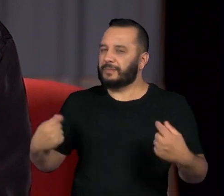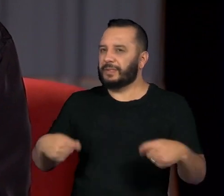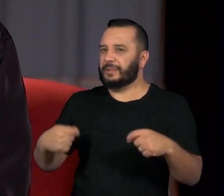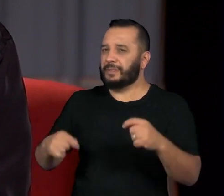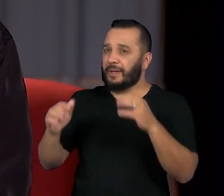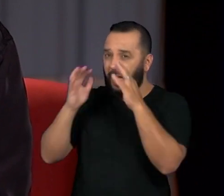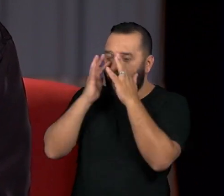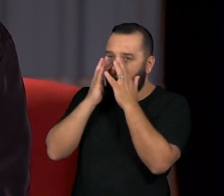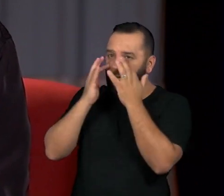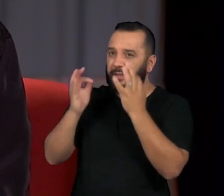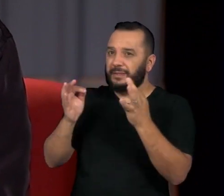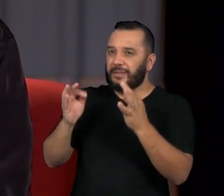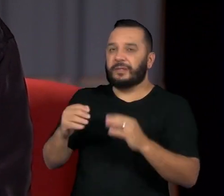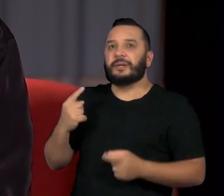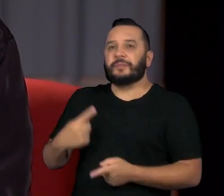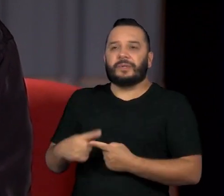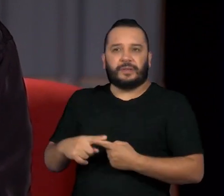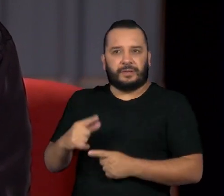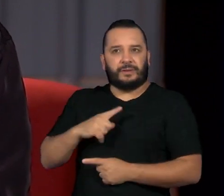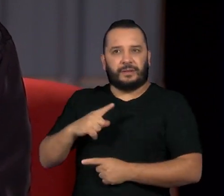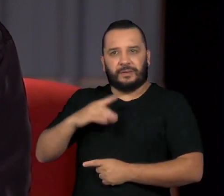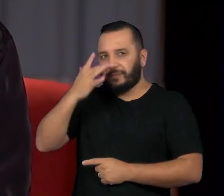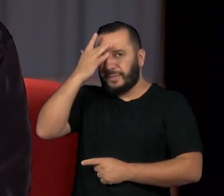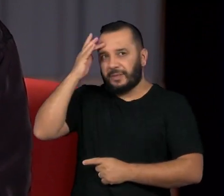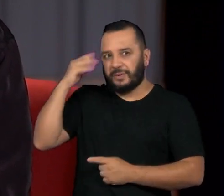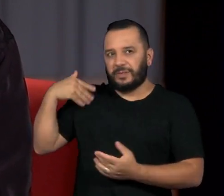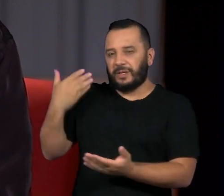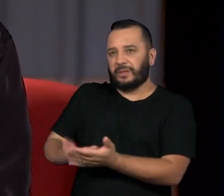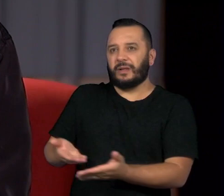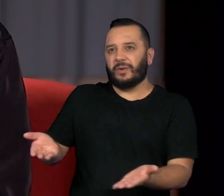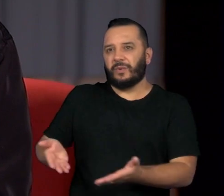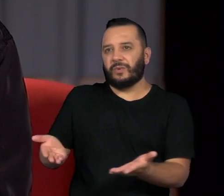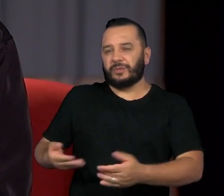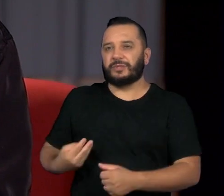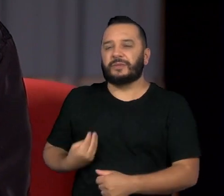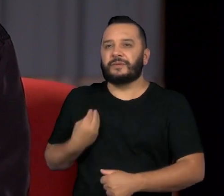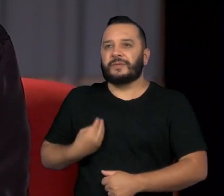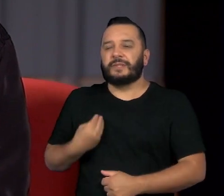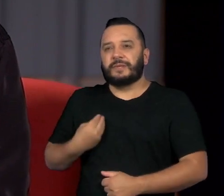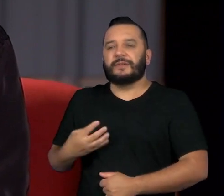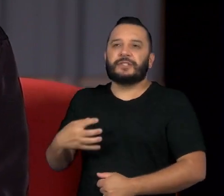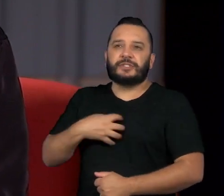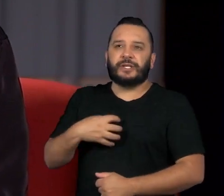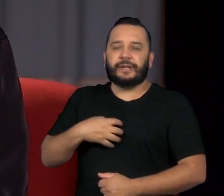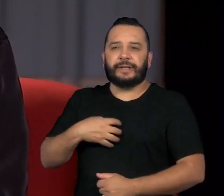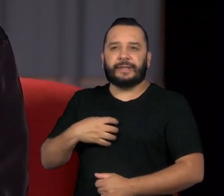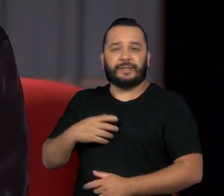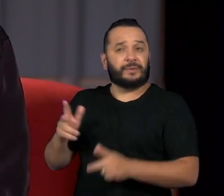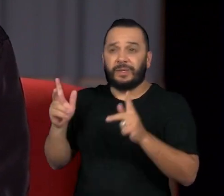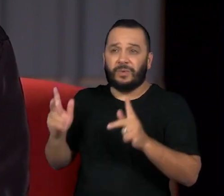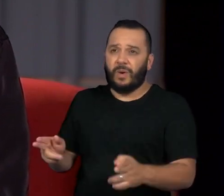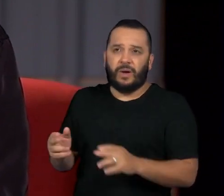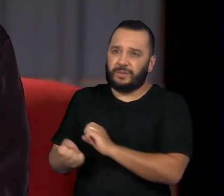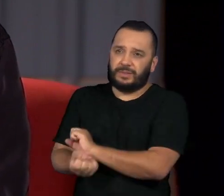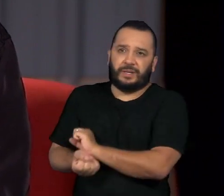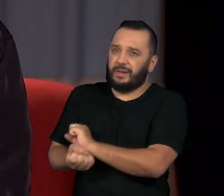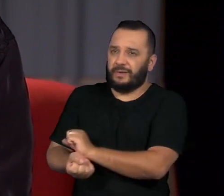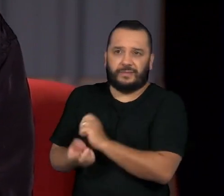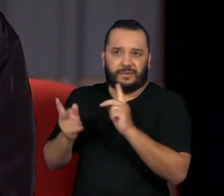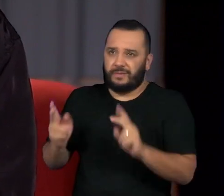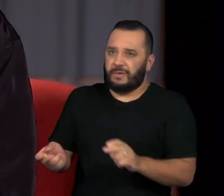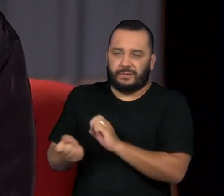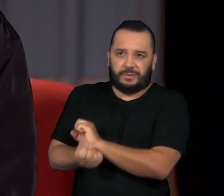atentar para isso, né? Porque há pessoas ainda hoje vivendo em situação de escravidão,